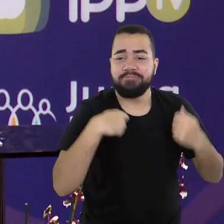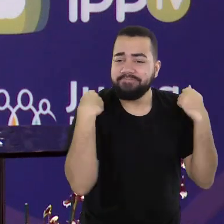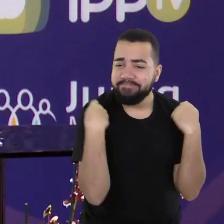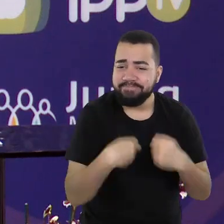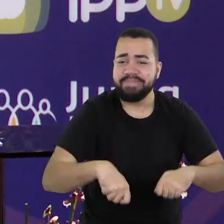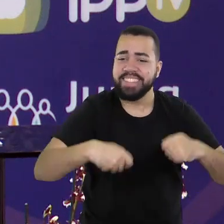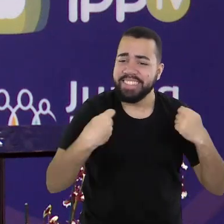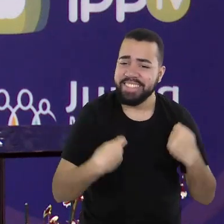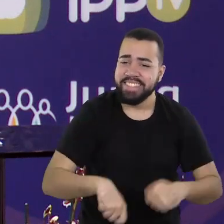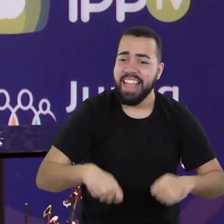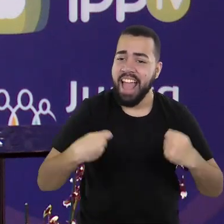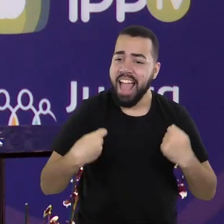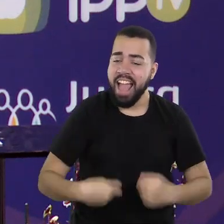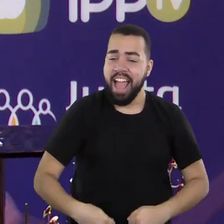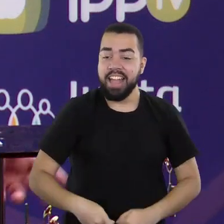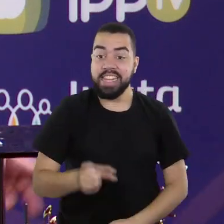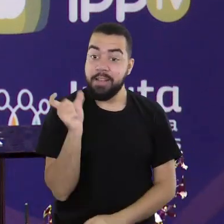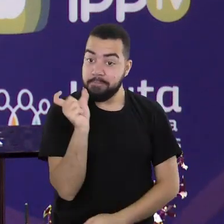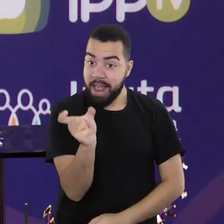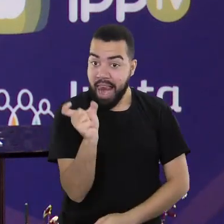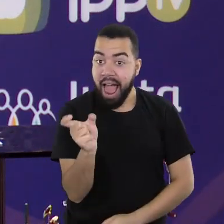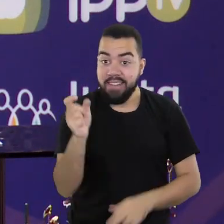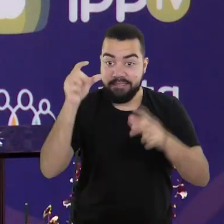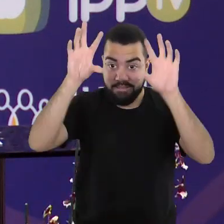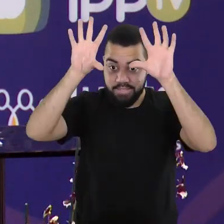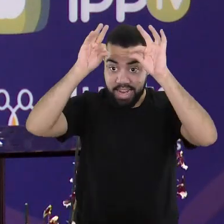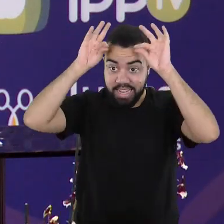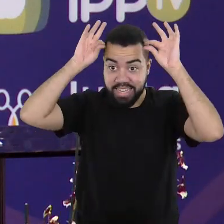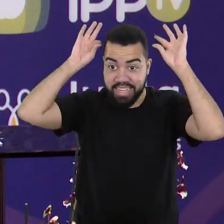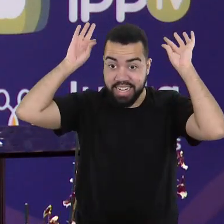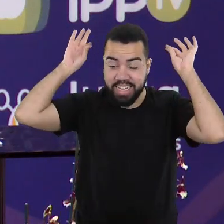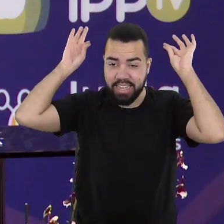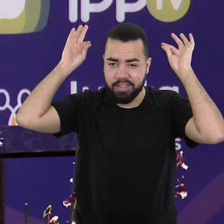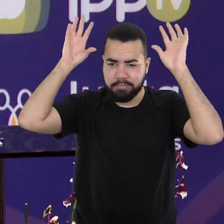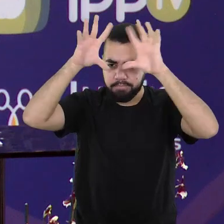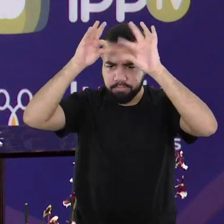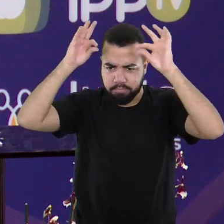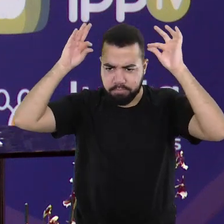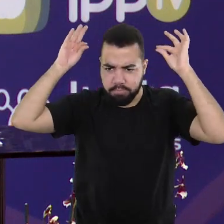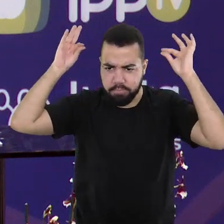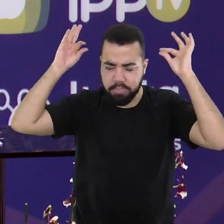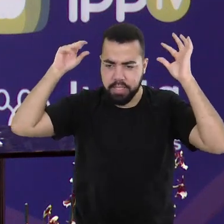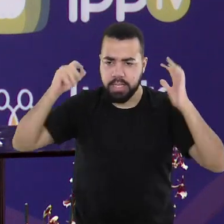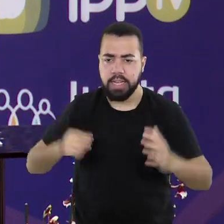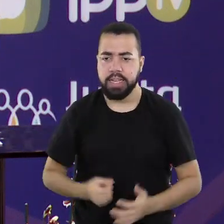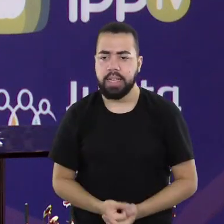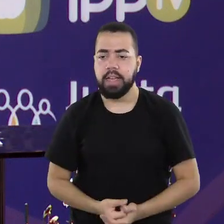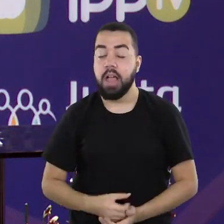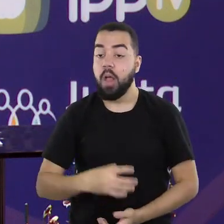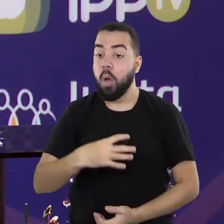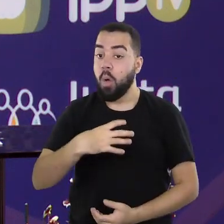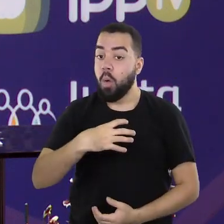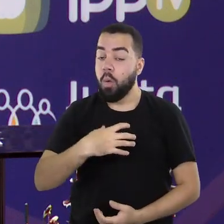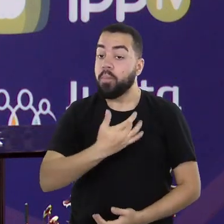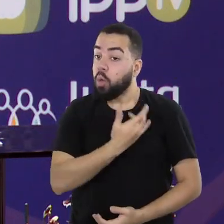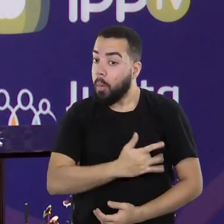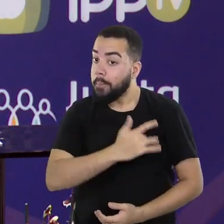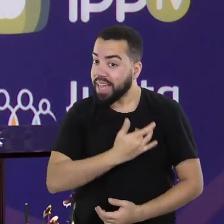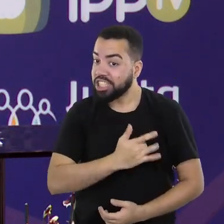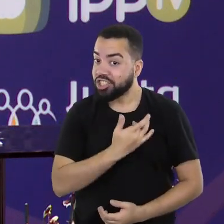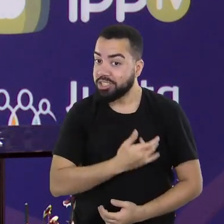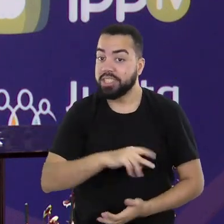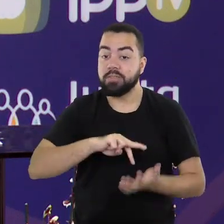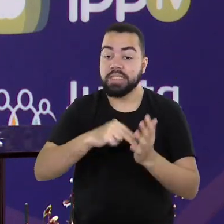grega, essa palavra compaixão, o verbo compadecer-se, vem de um substantivo